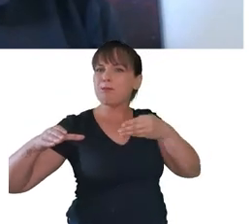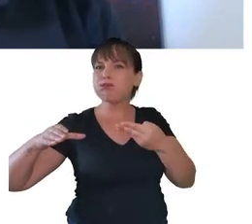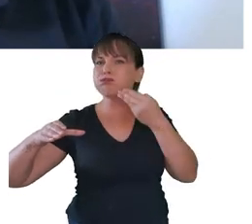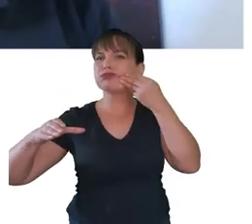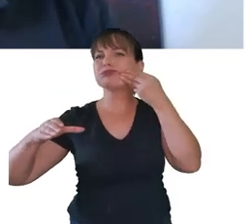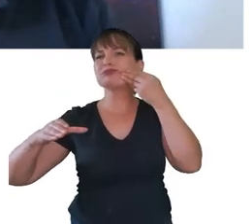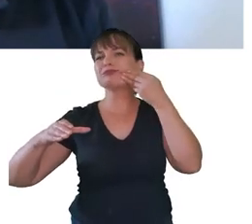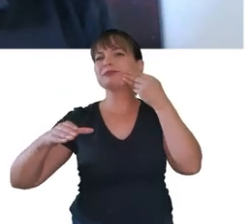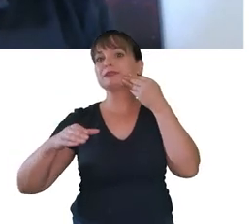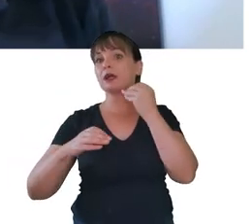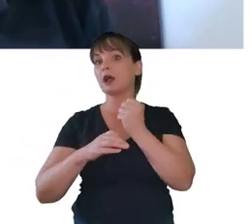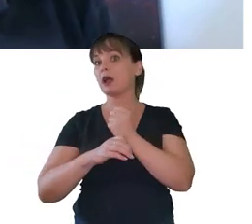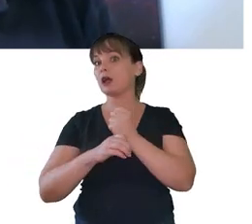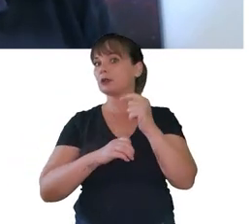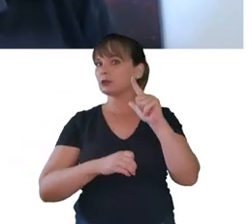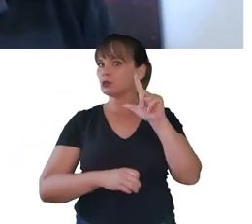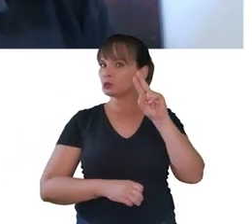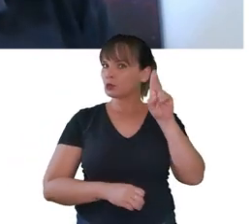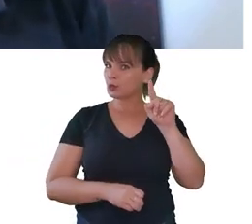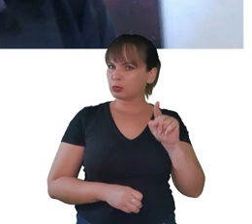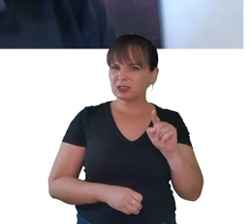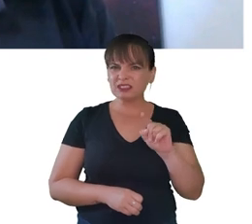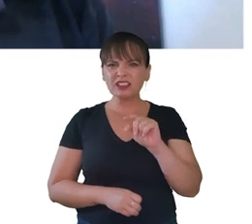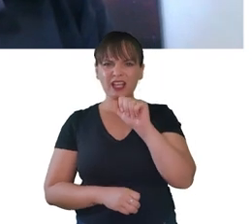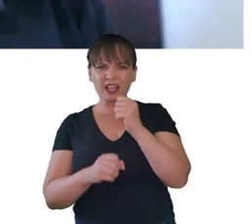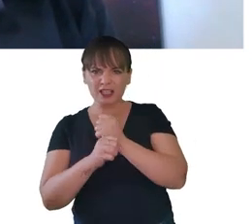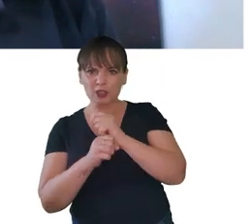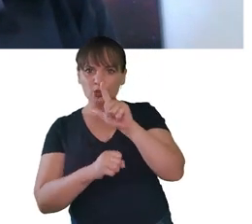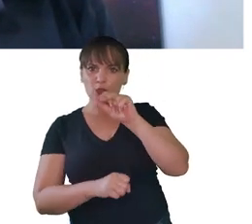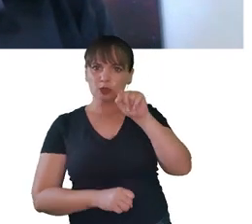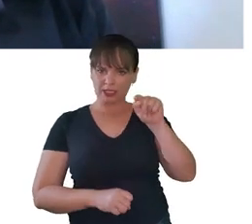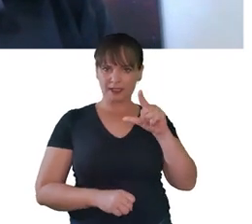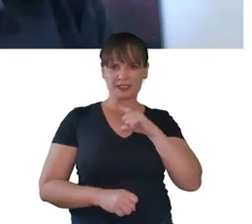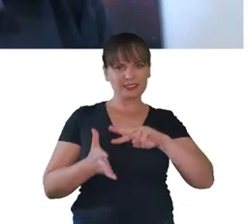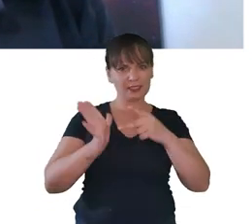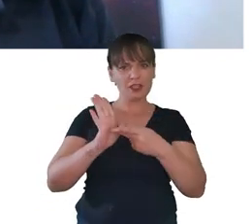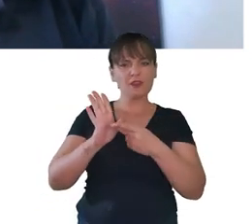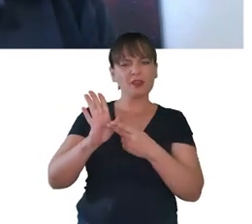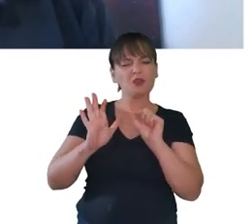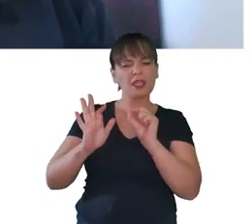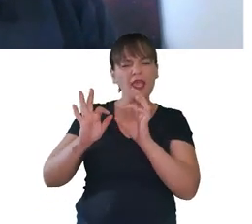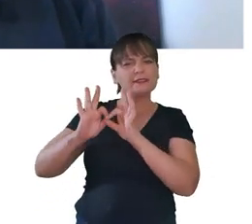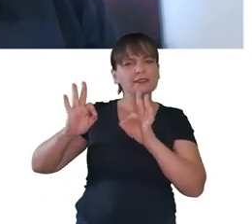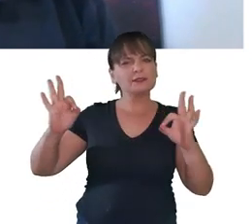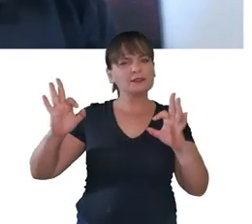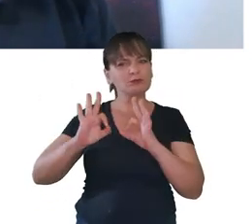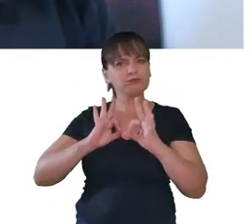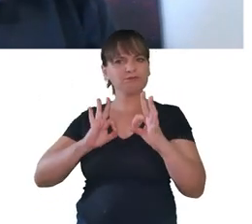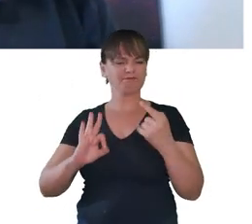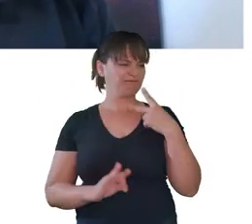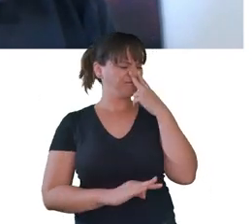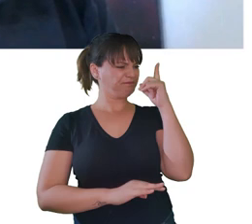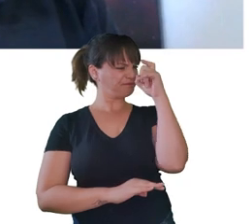40 bilhões de anos-luz. Nossa, 40 anos-luz é medida, então, de distância? É que